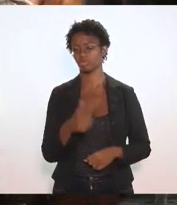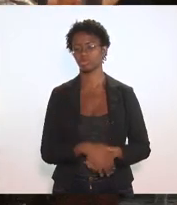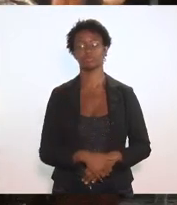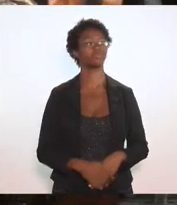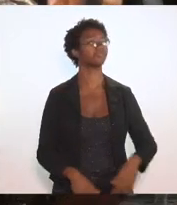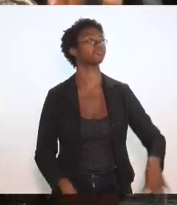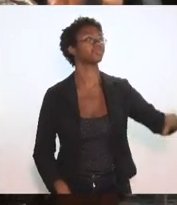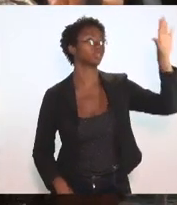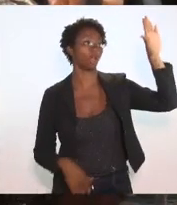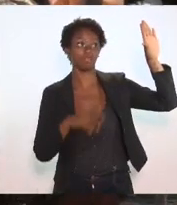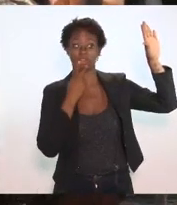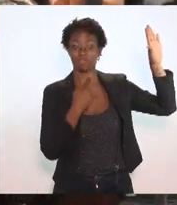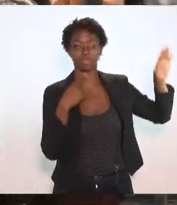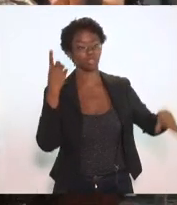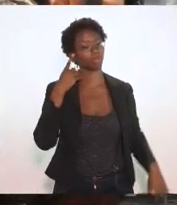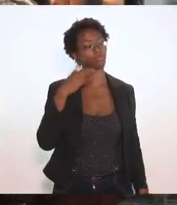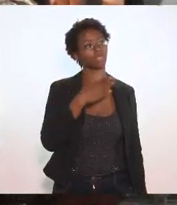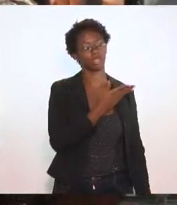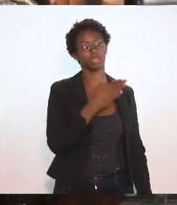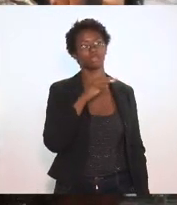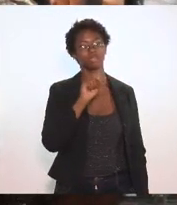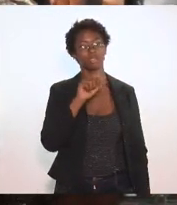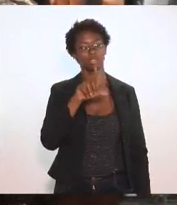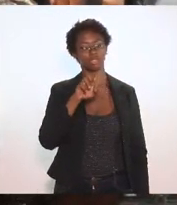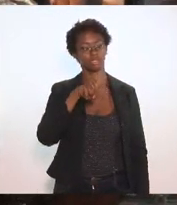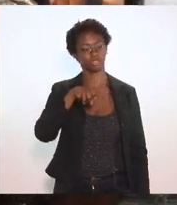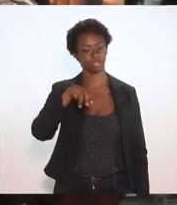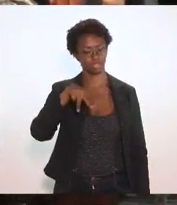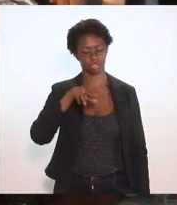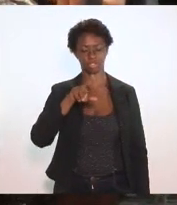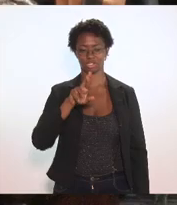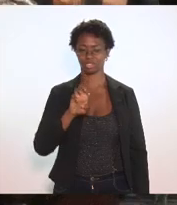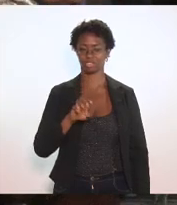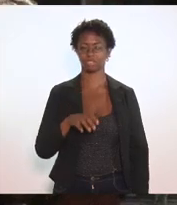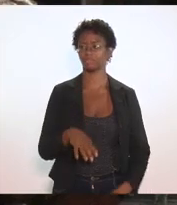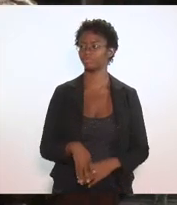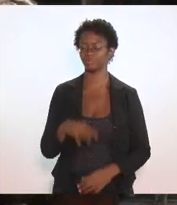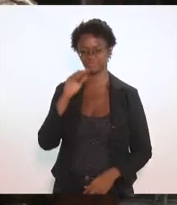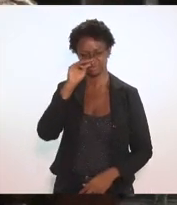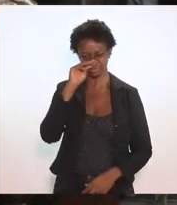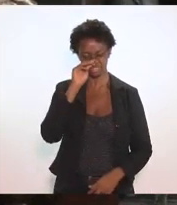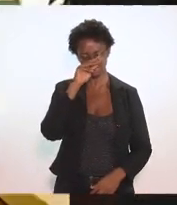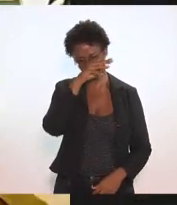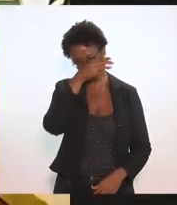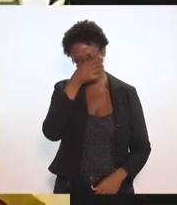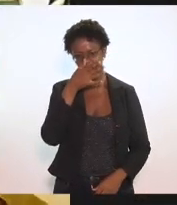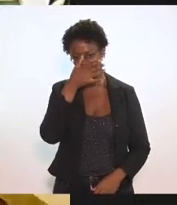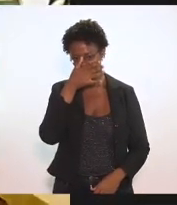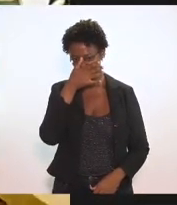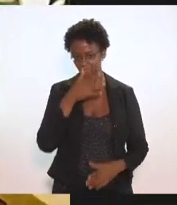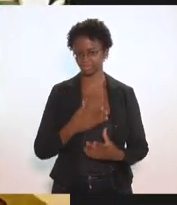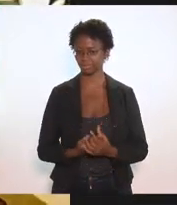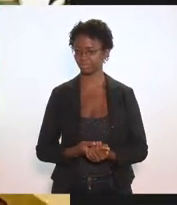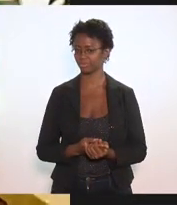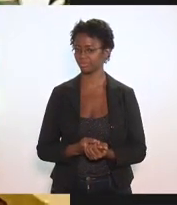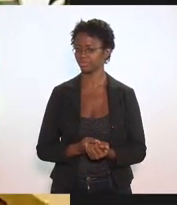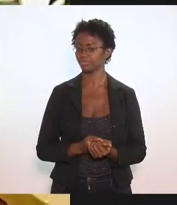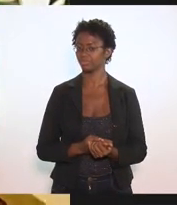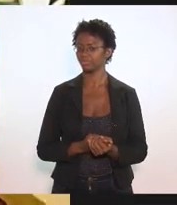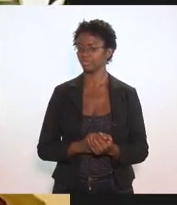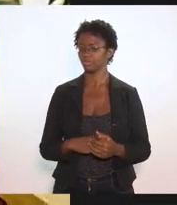ordem, deputado Alexandre. Léo, seu som está aberto, Léo. Presidente, parabenizar o deputado Max Lemos